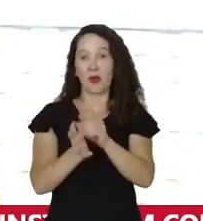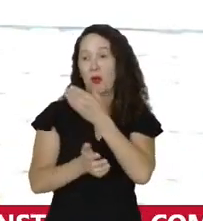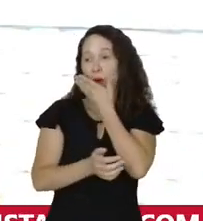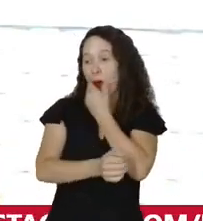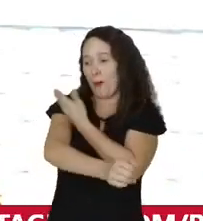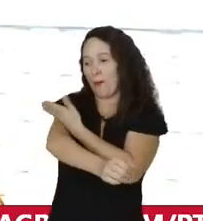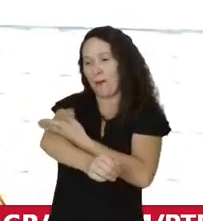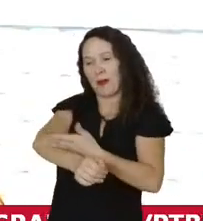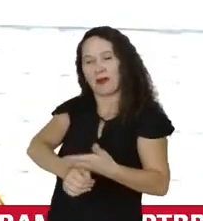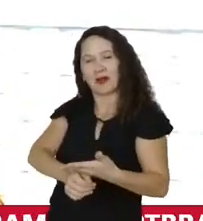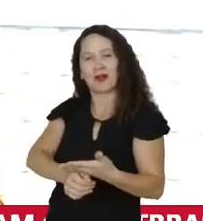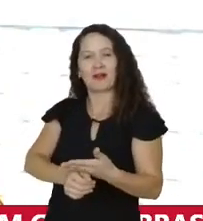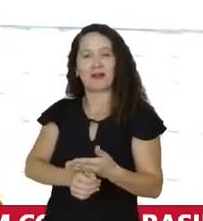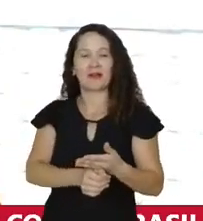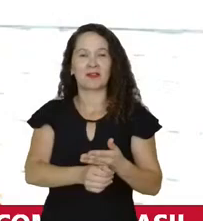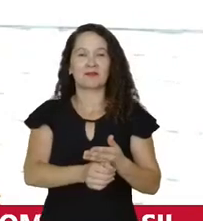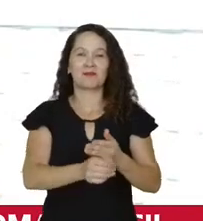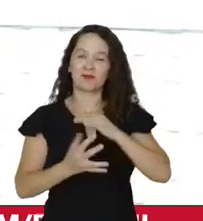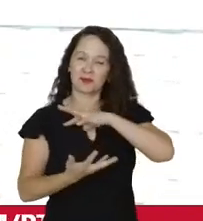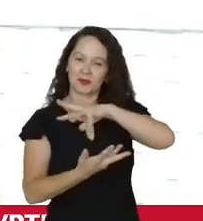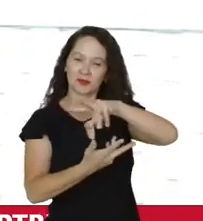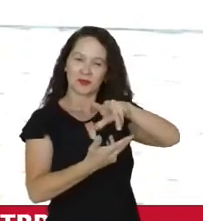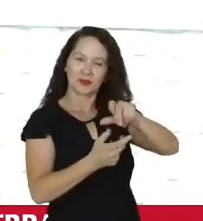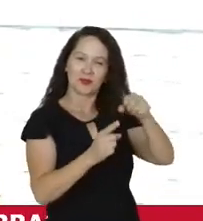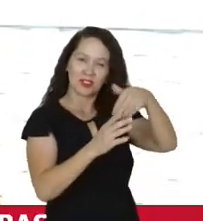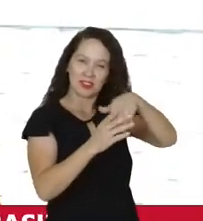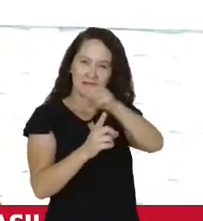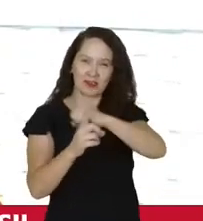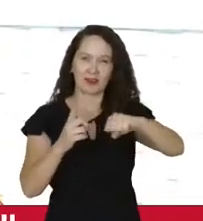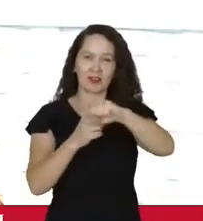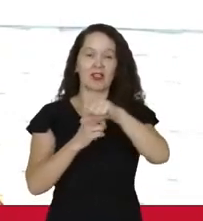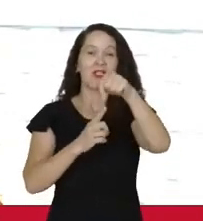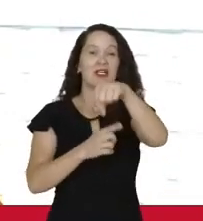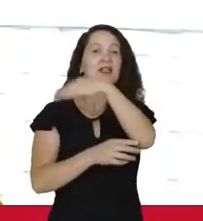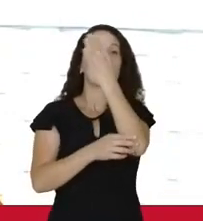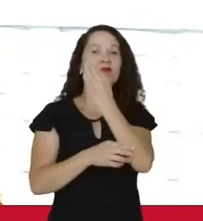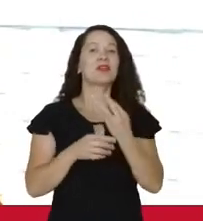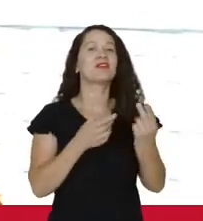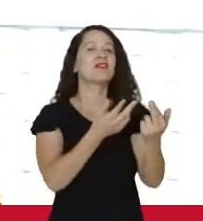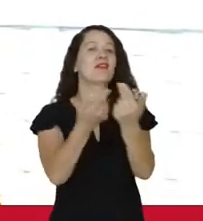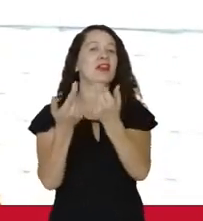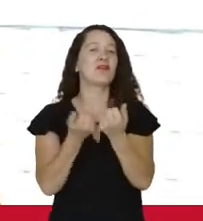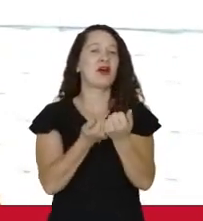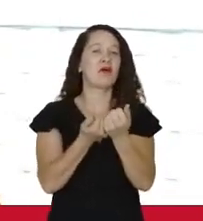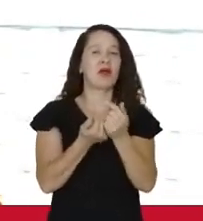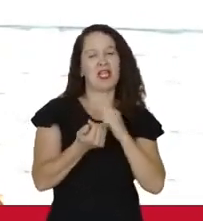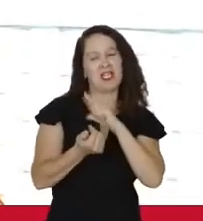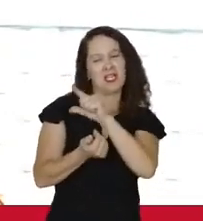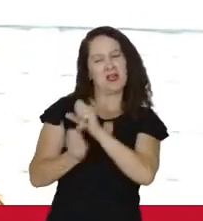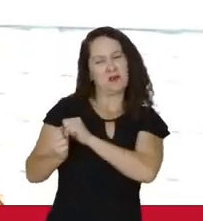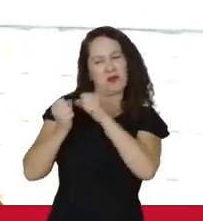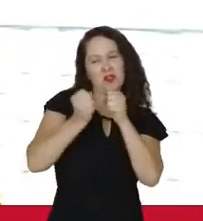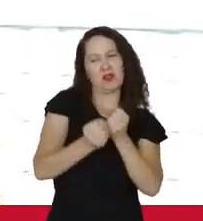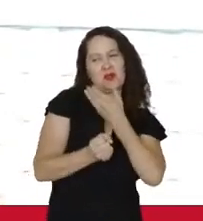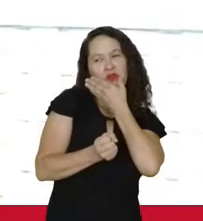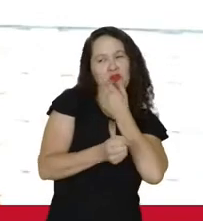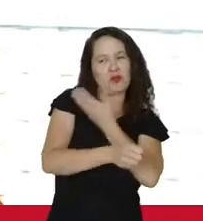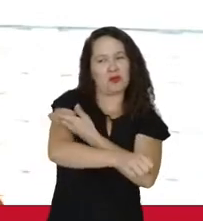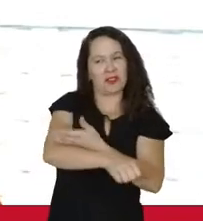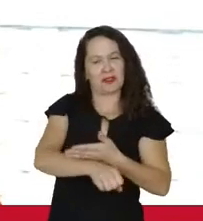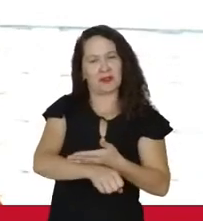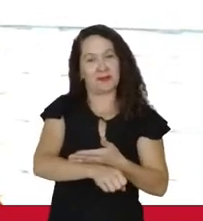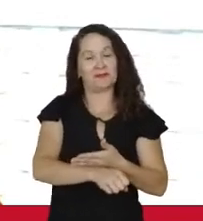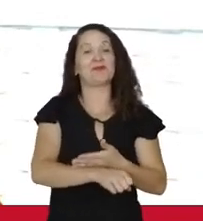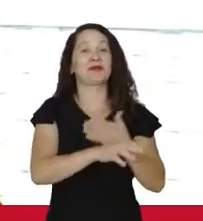na sociedade mundial e também aqui no Brasil. Né? Não é à toa que, como Vilma bem